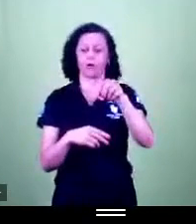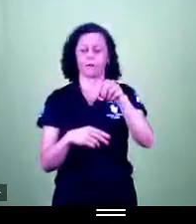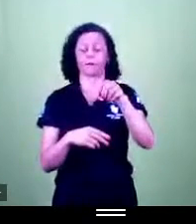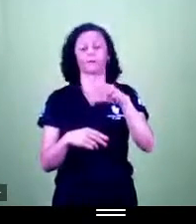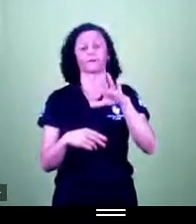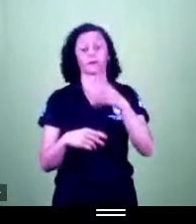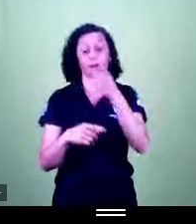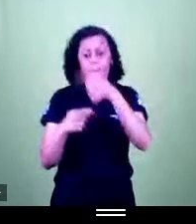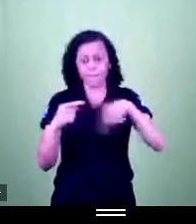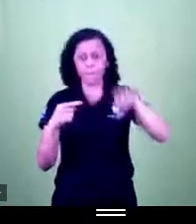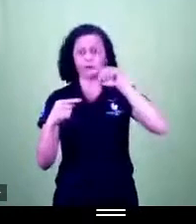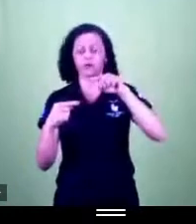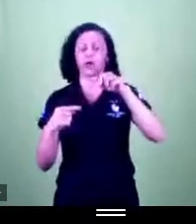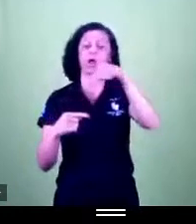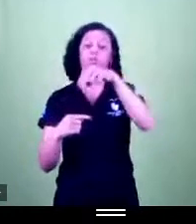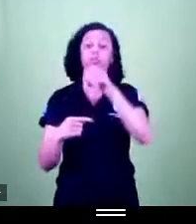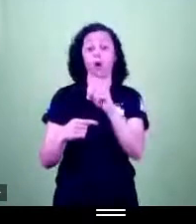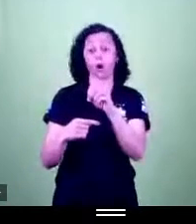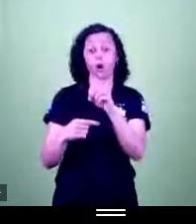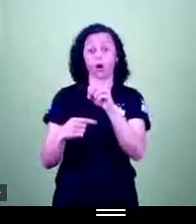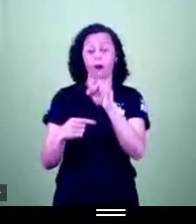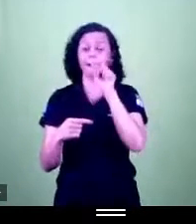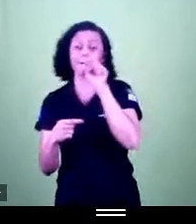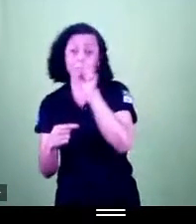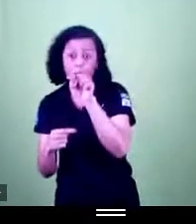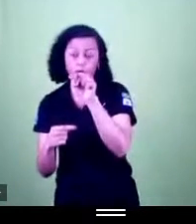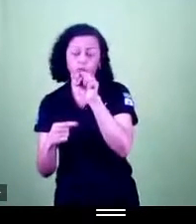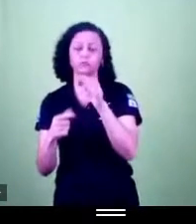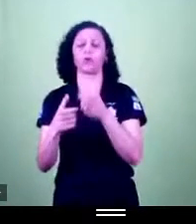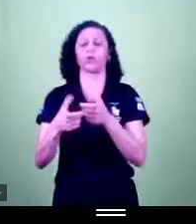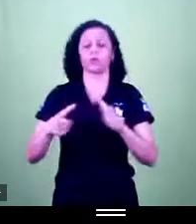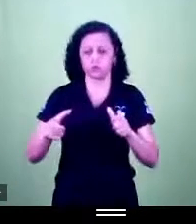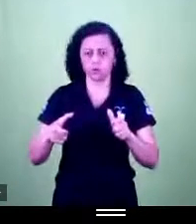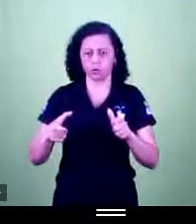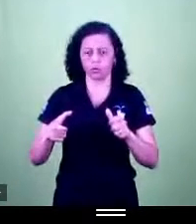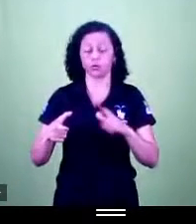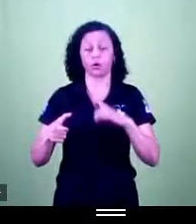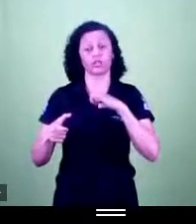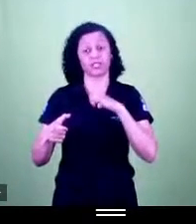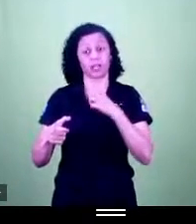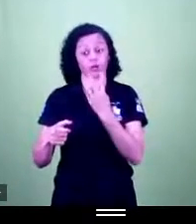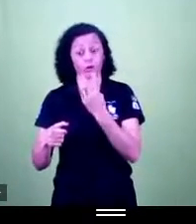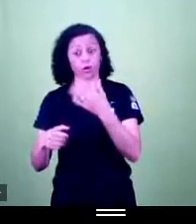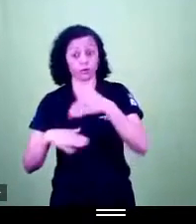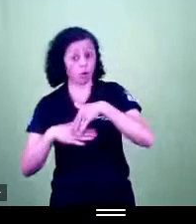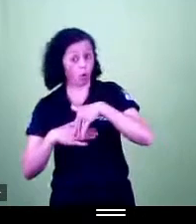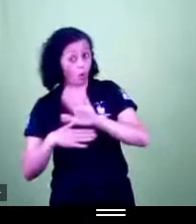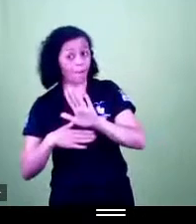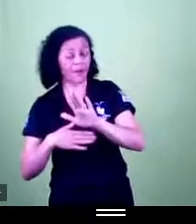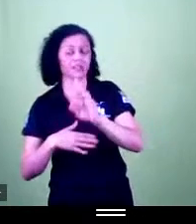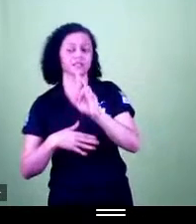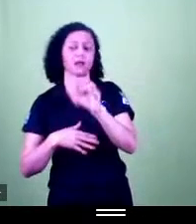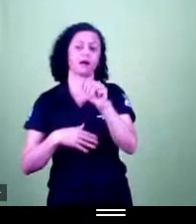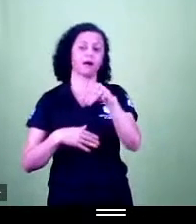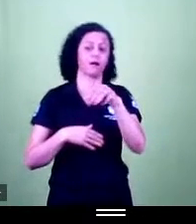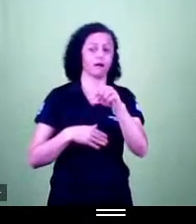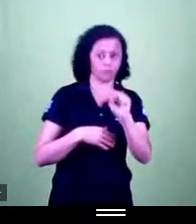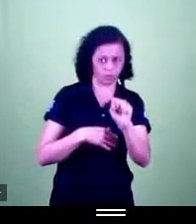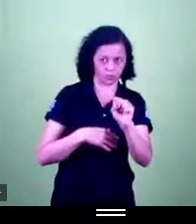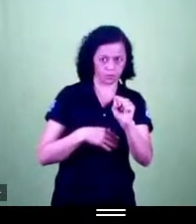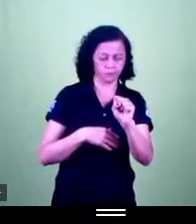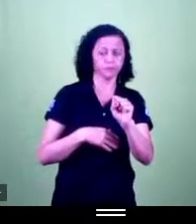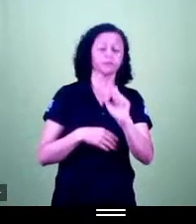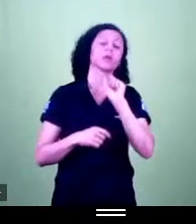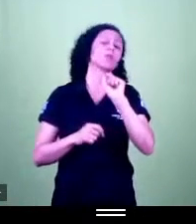aí. Nó. Ponto no circuito onde eu tenho dois ou mais ramos. Mas o que é um ramo? Um ramo é um trecho